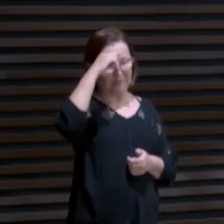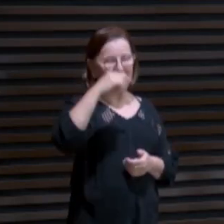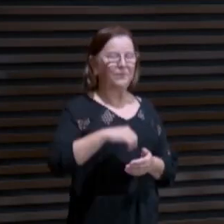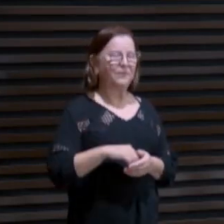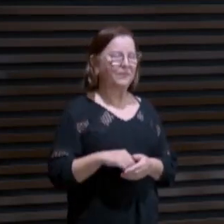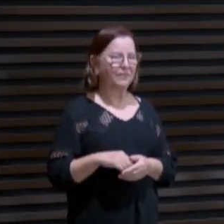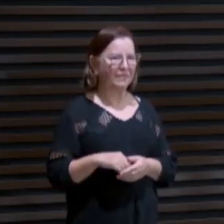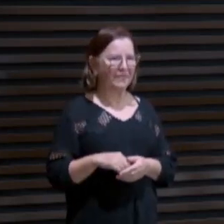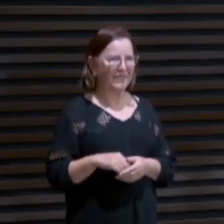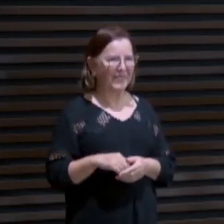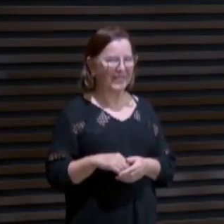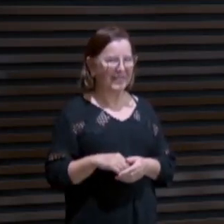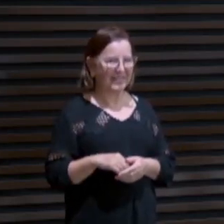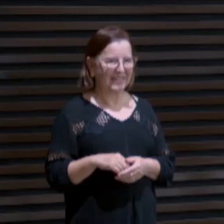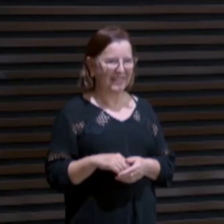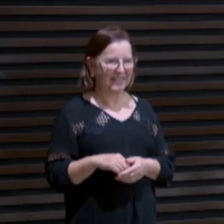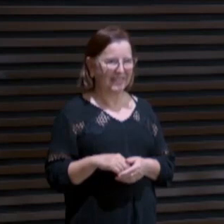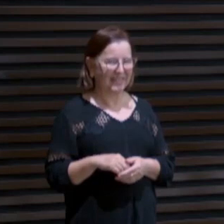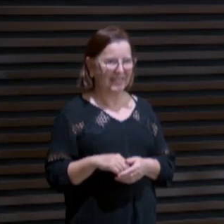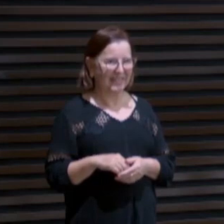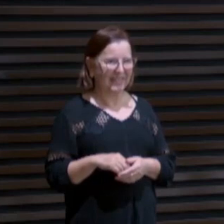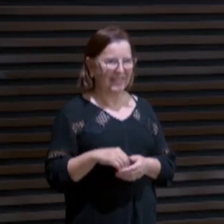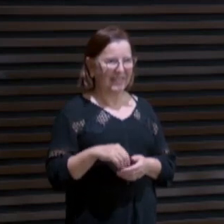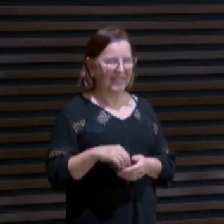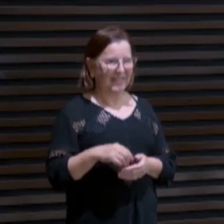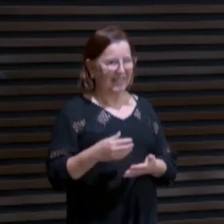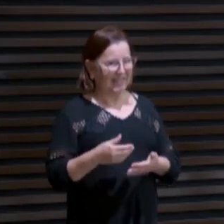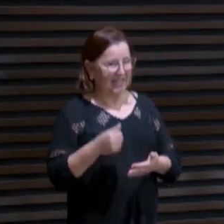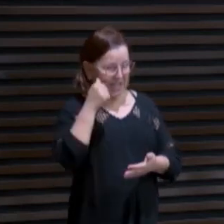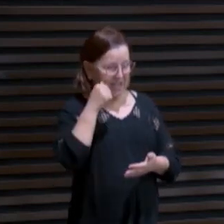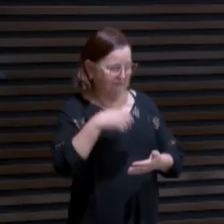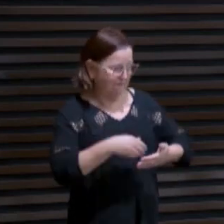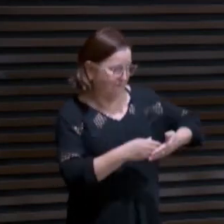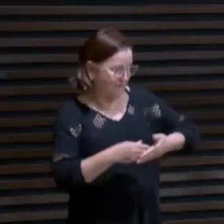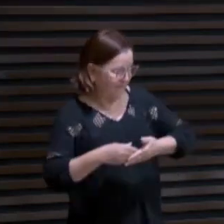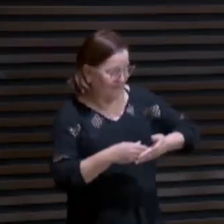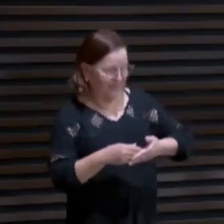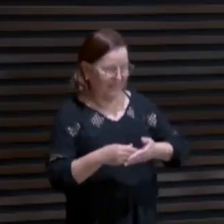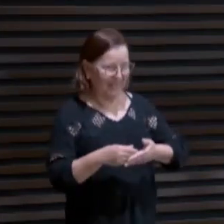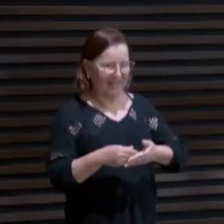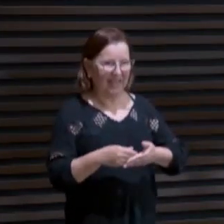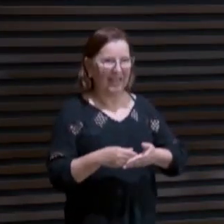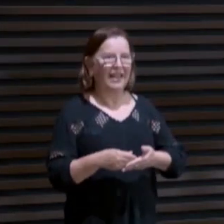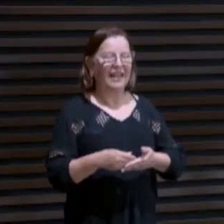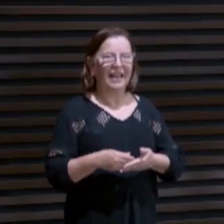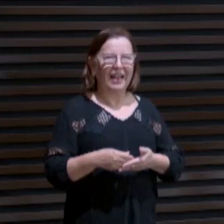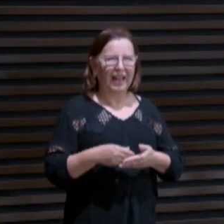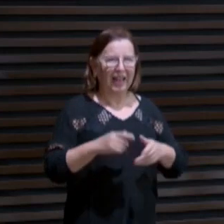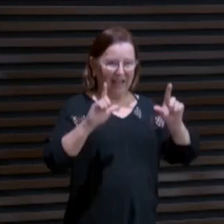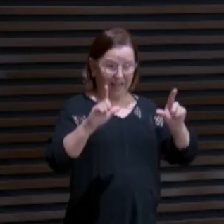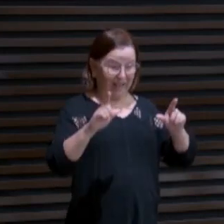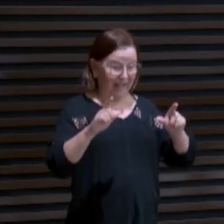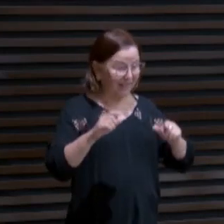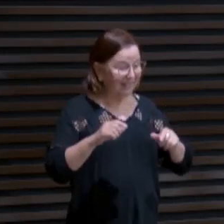estava lá no berçário, tem um vidro, e eu cheguei ali para vê-la, que